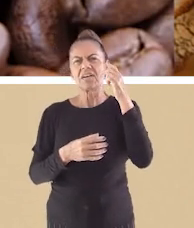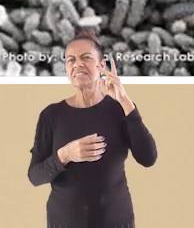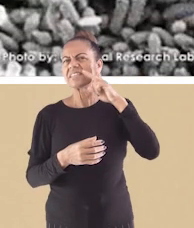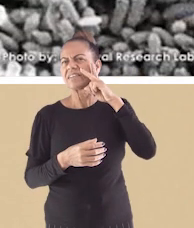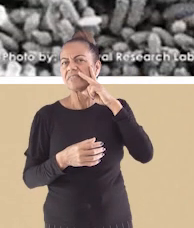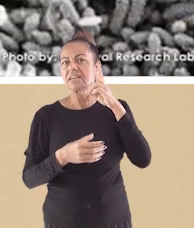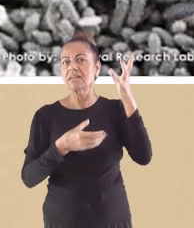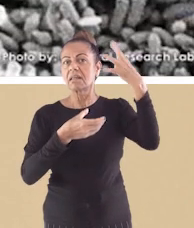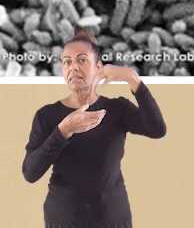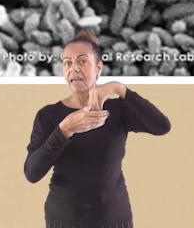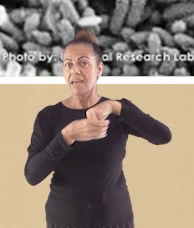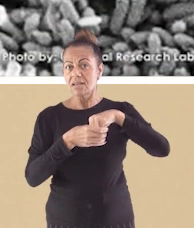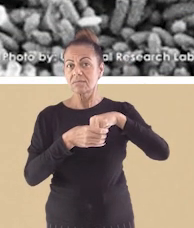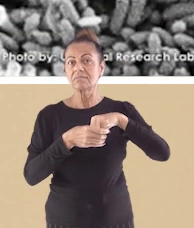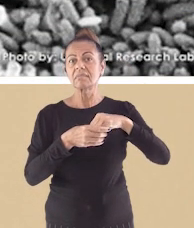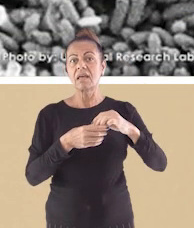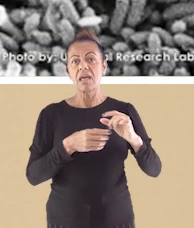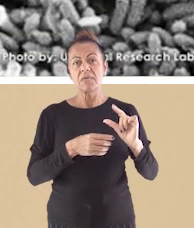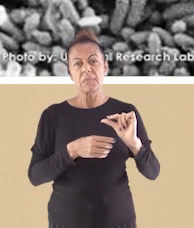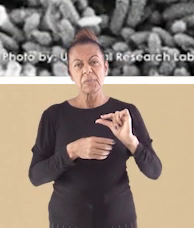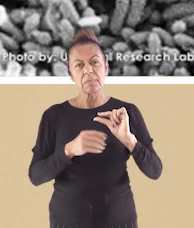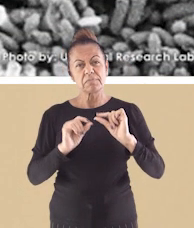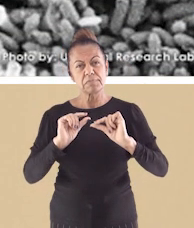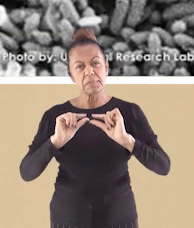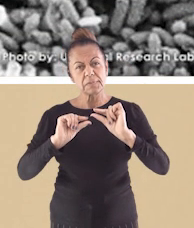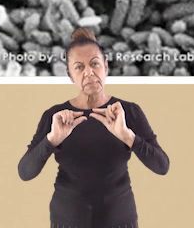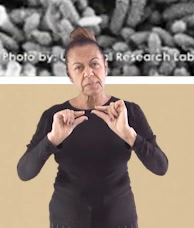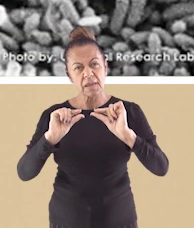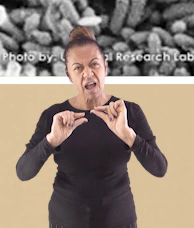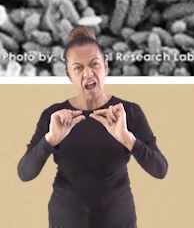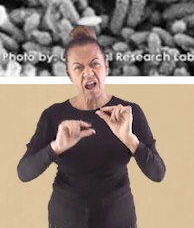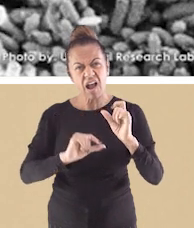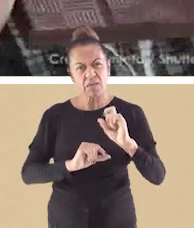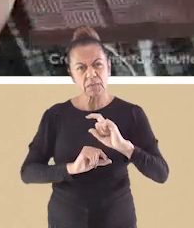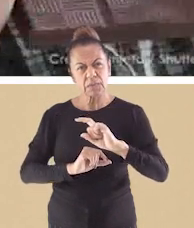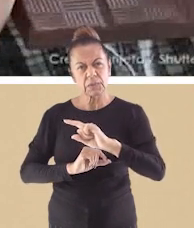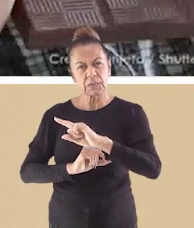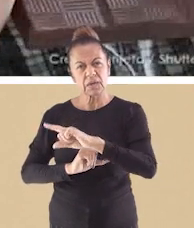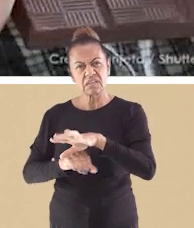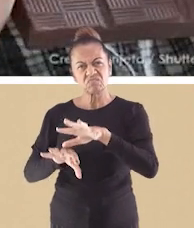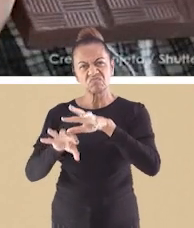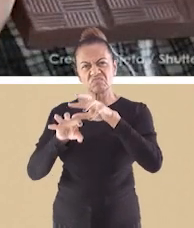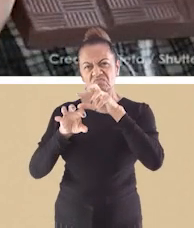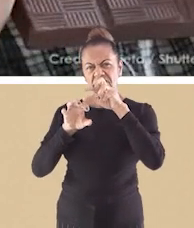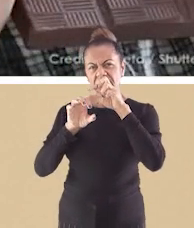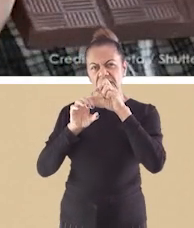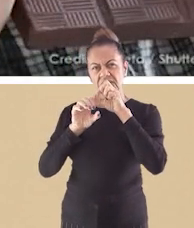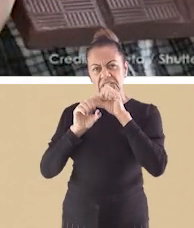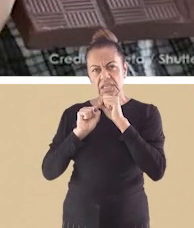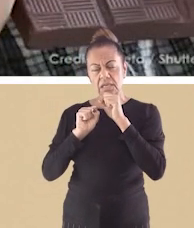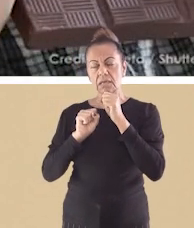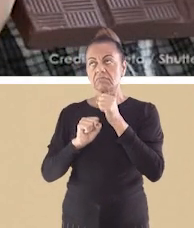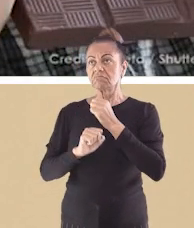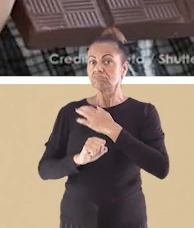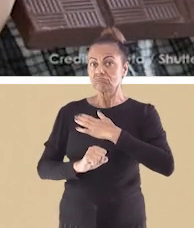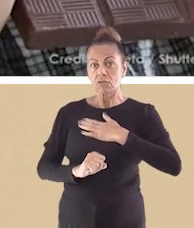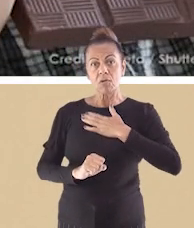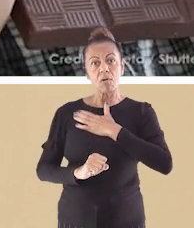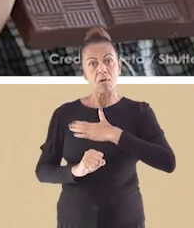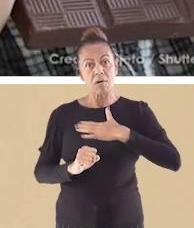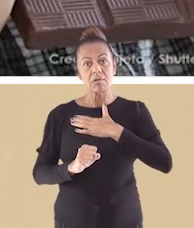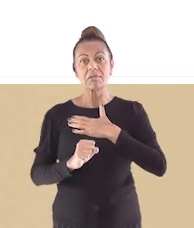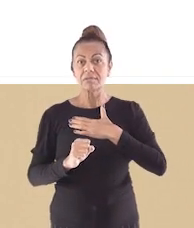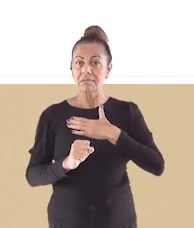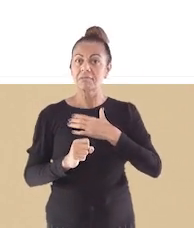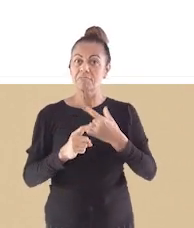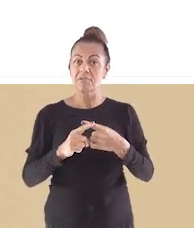são todos moradia de milhões de micróbios. Para ser bem sincero, esses alimentos só adquirem o gosto, cheiro e texturas que tanto amamos por causa de pequenas bactérias